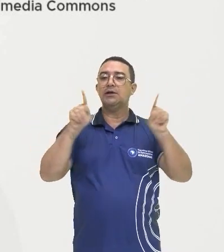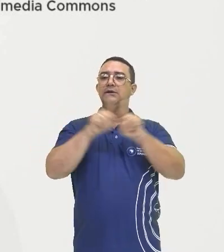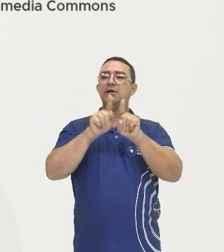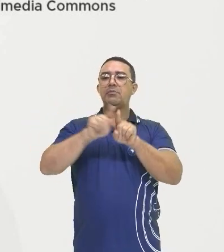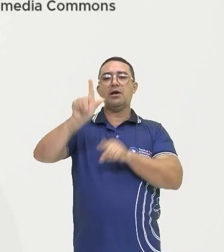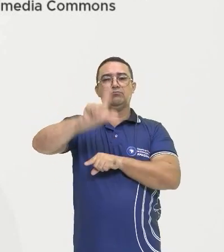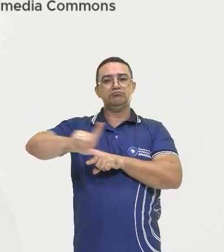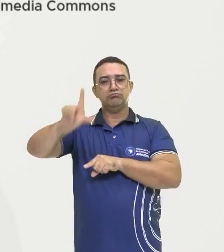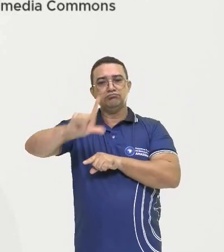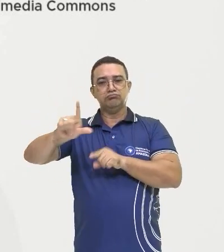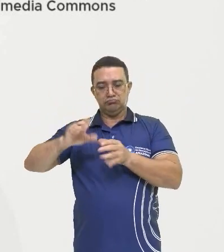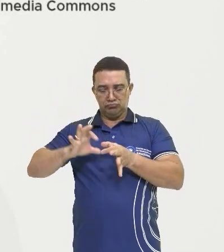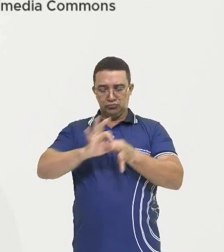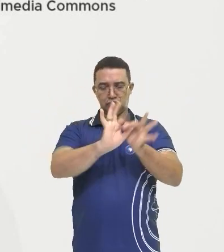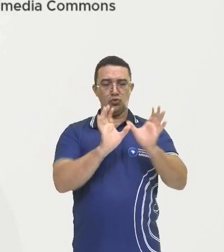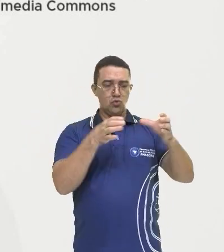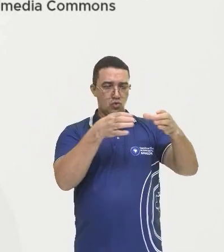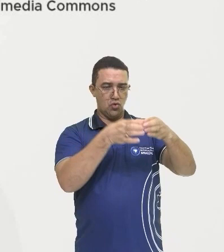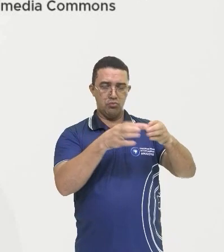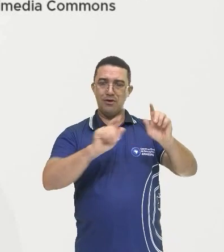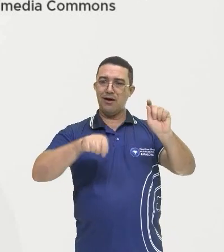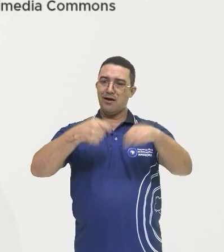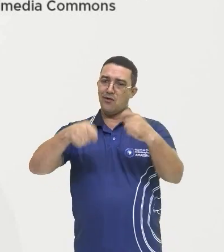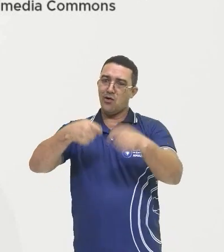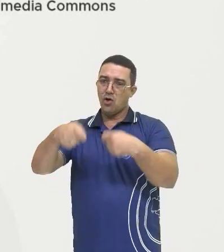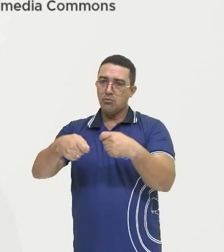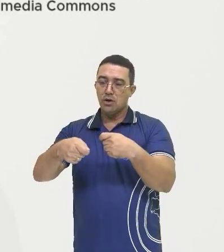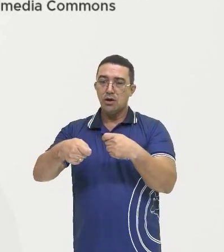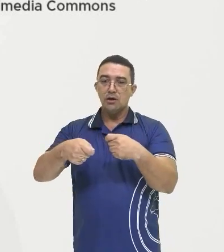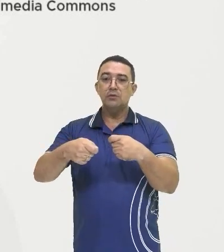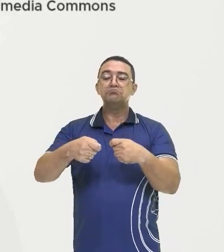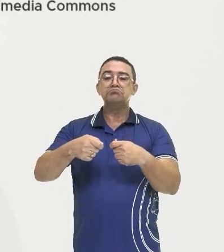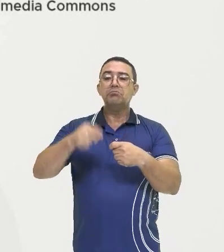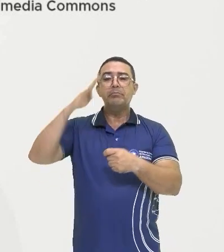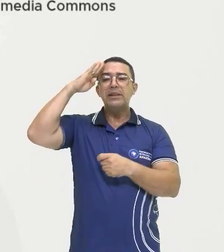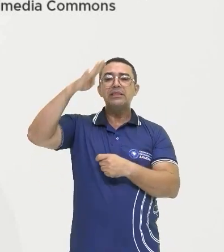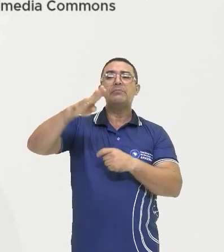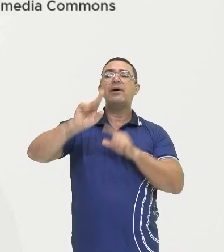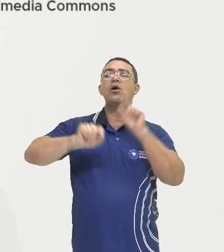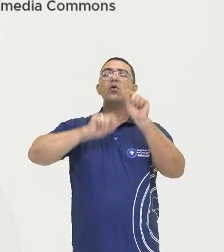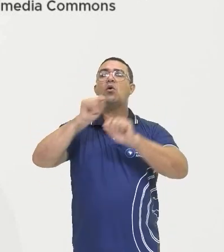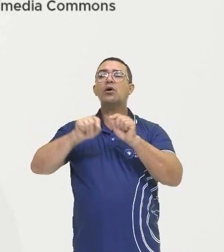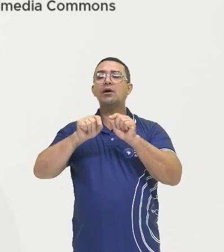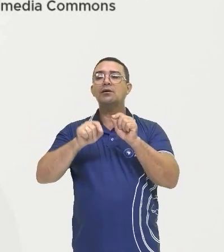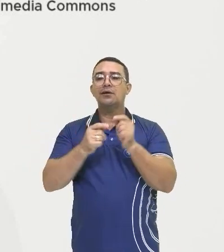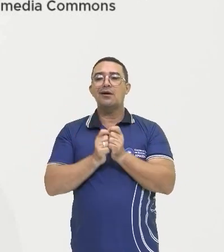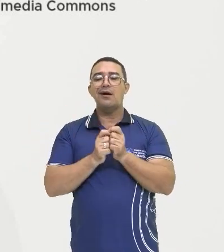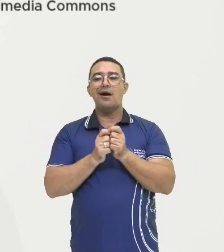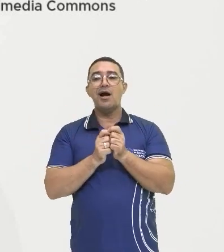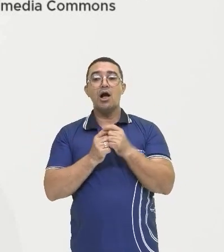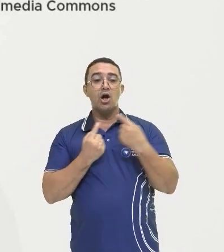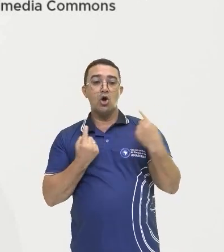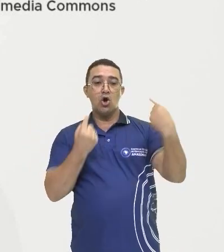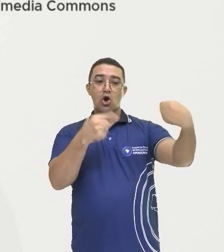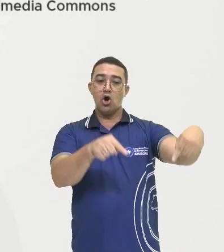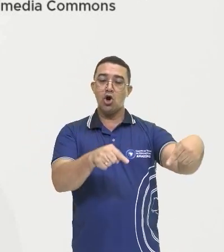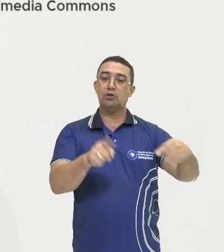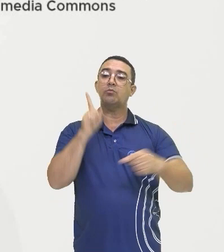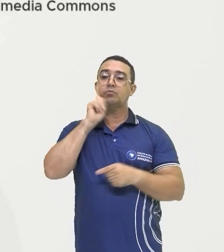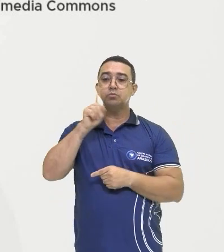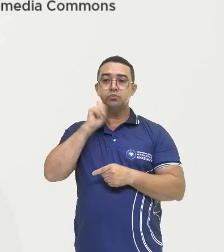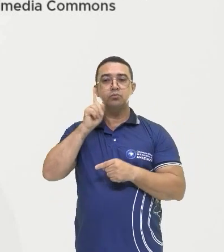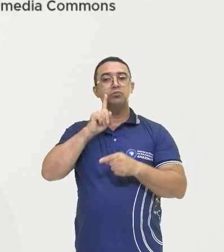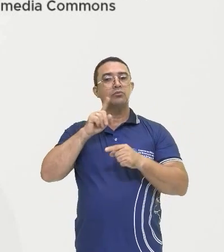formaram ali um pequeno bloco econômico, principalmente para fazer frente aos Estados Unidos, que estava ali ganhando força e